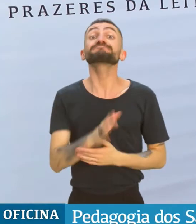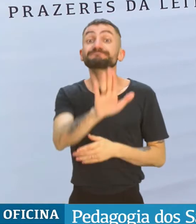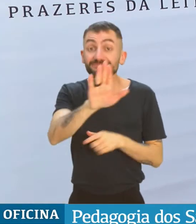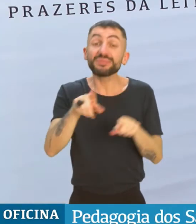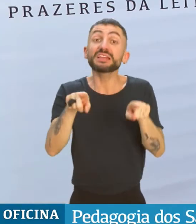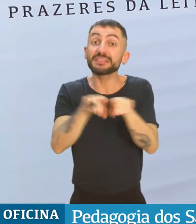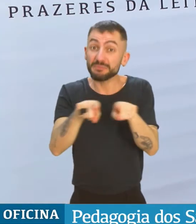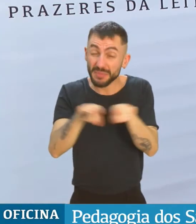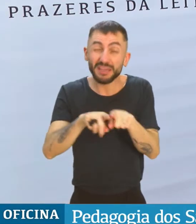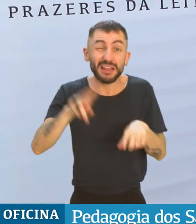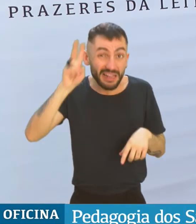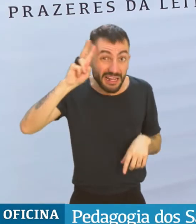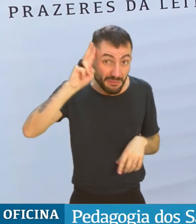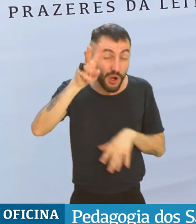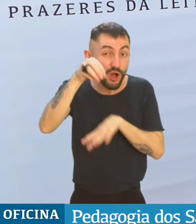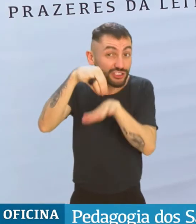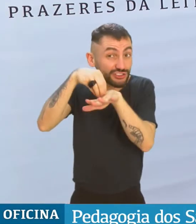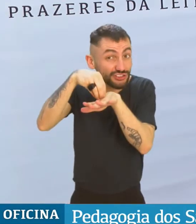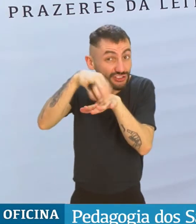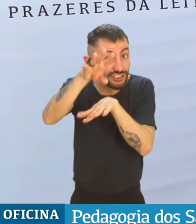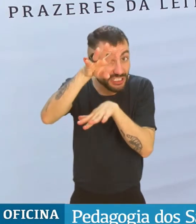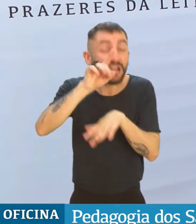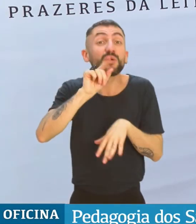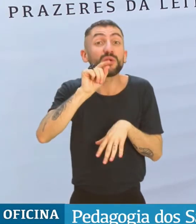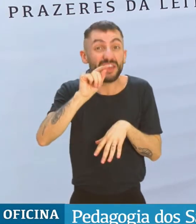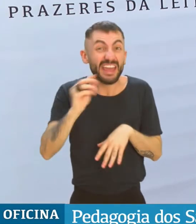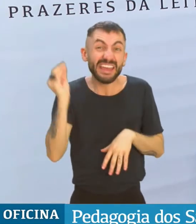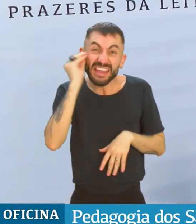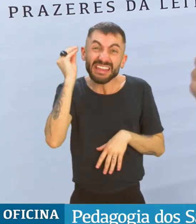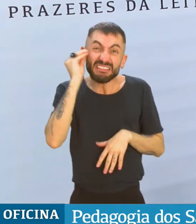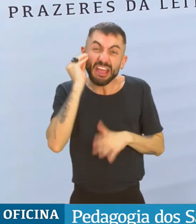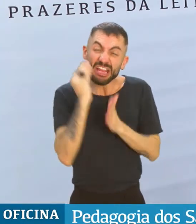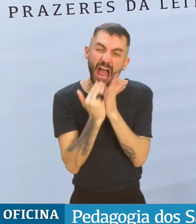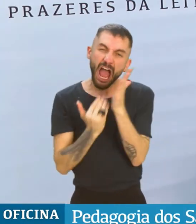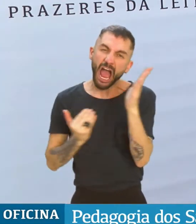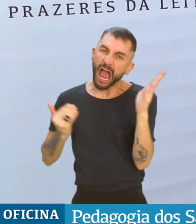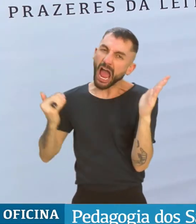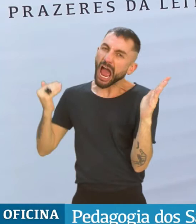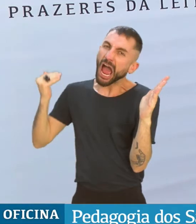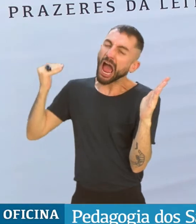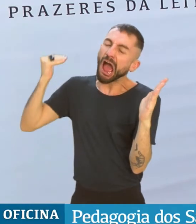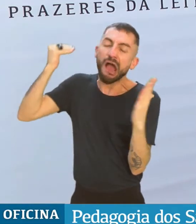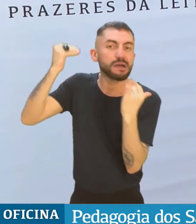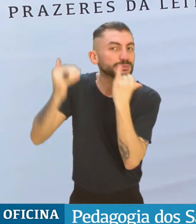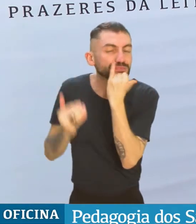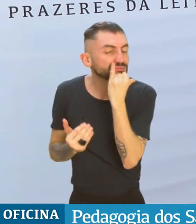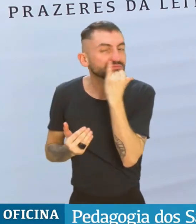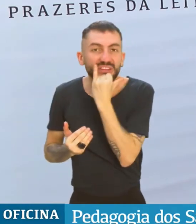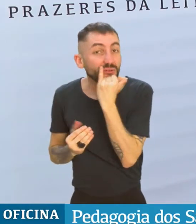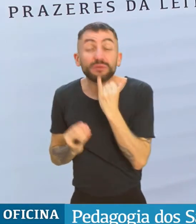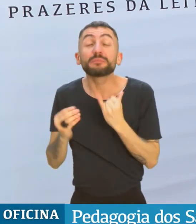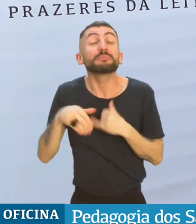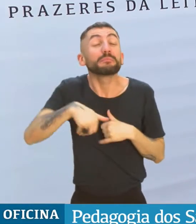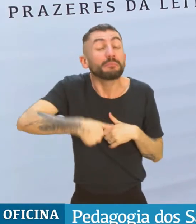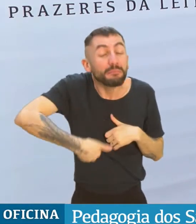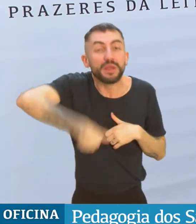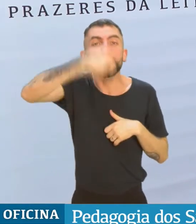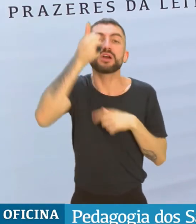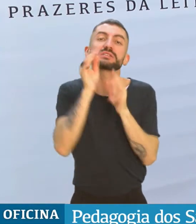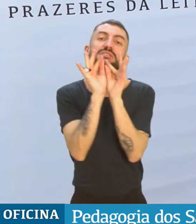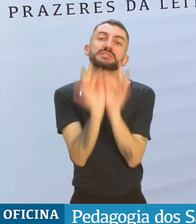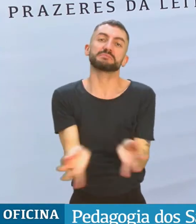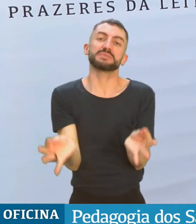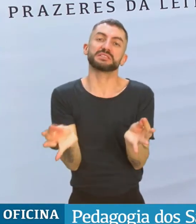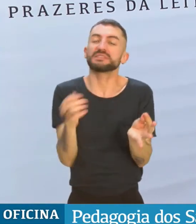menos é mais. Principalmente quando a gente está começando a desenvolver essas atividades no sarau. Leva isso com você. Menos